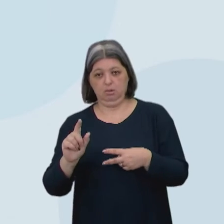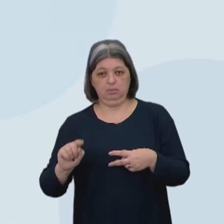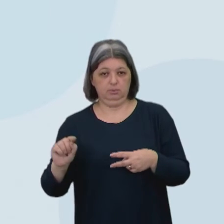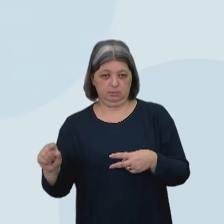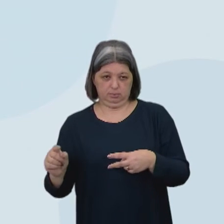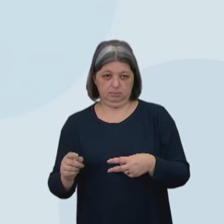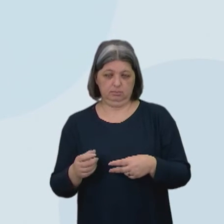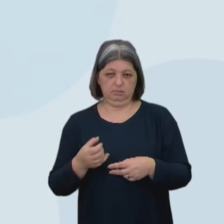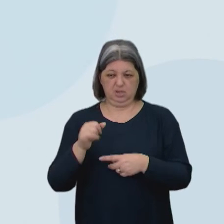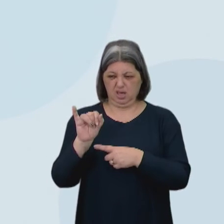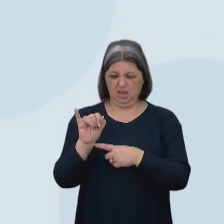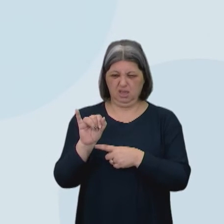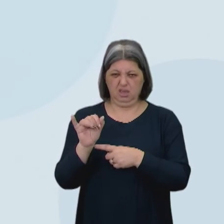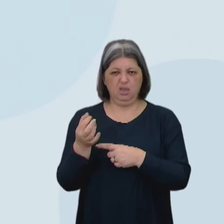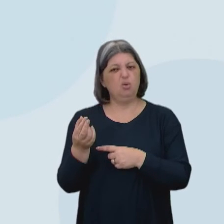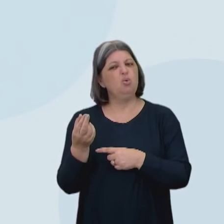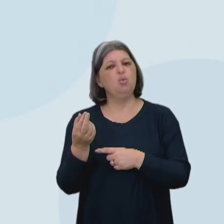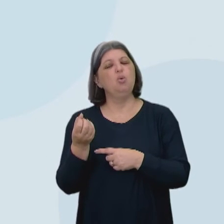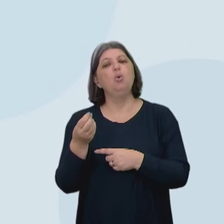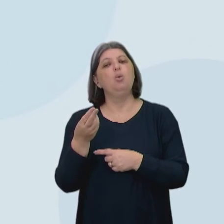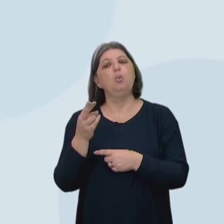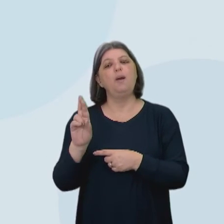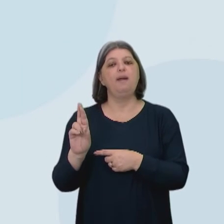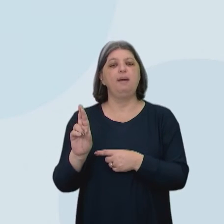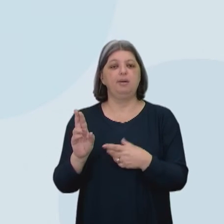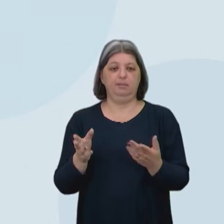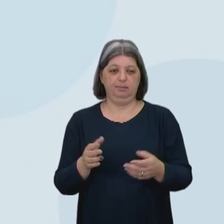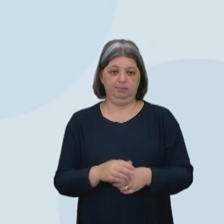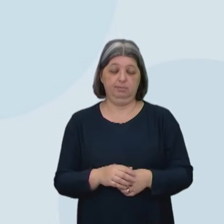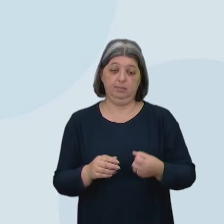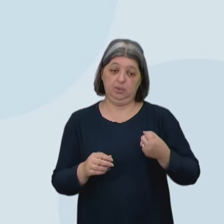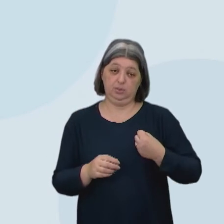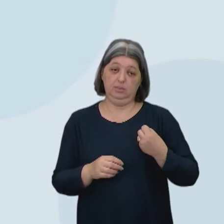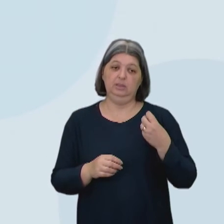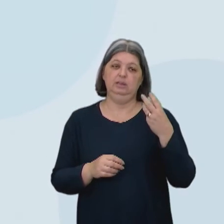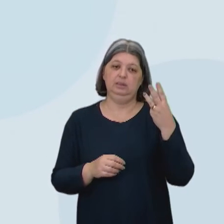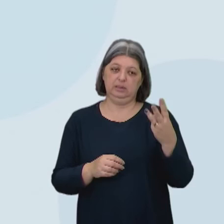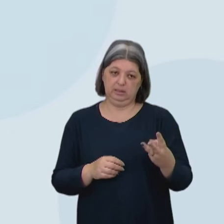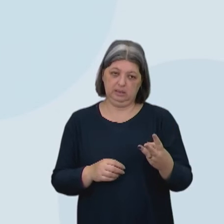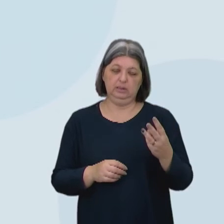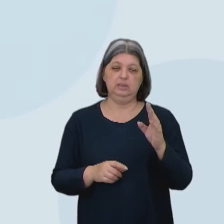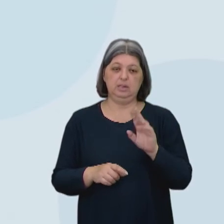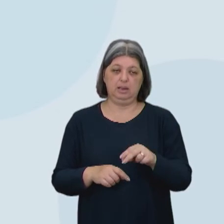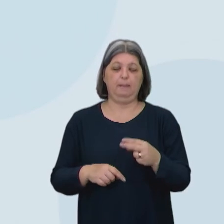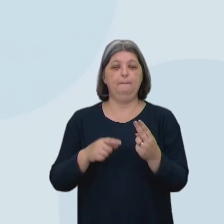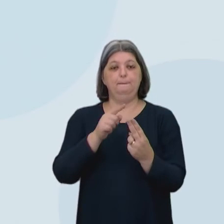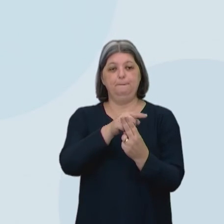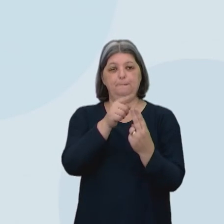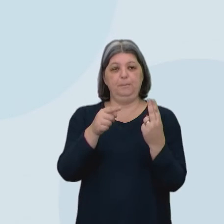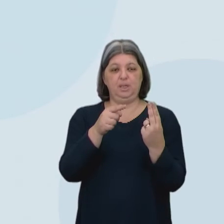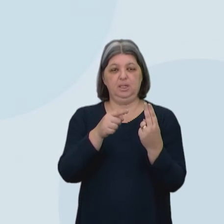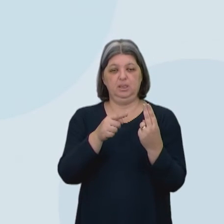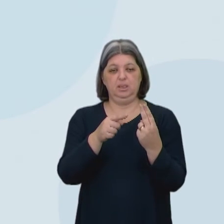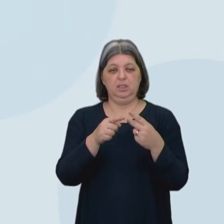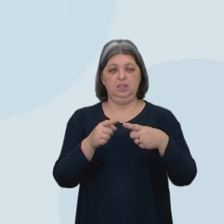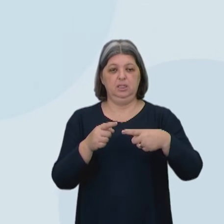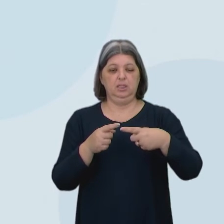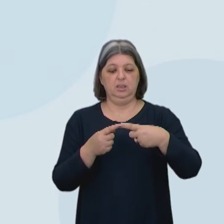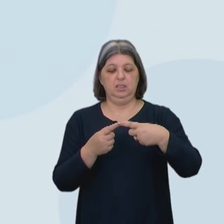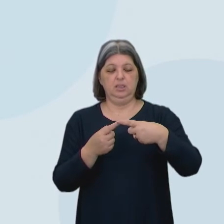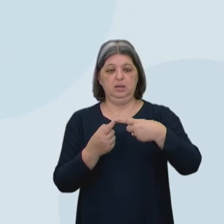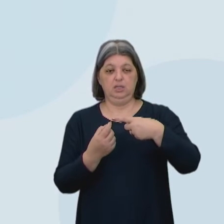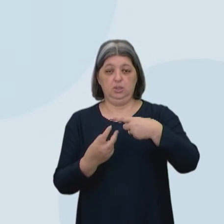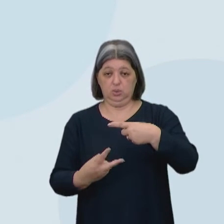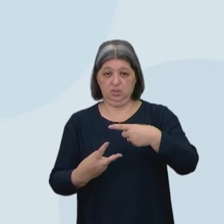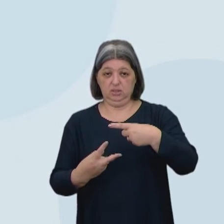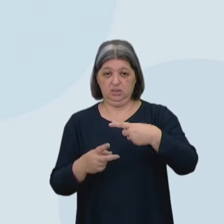ou irracional? Tá. Número 3. Π dividido por 2. Π dividido por 2. Racional ou